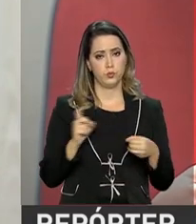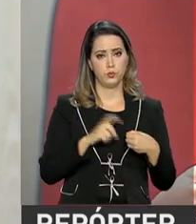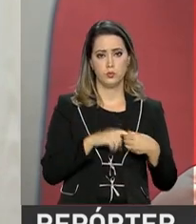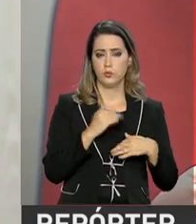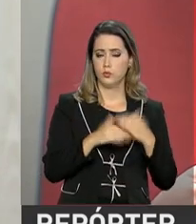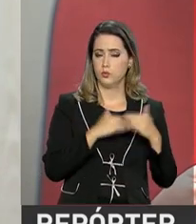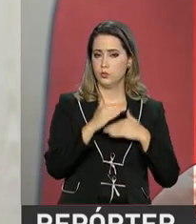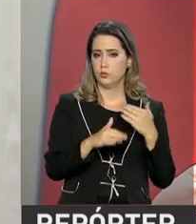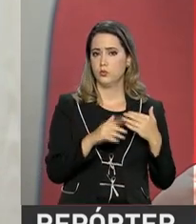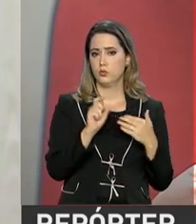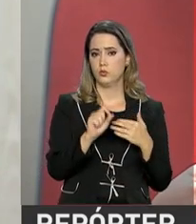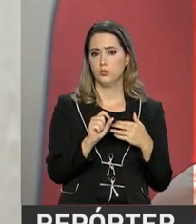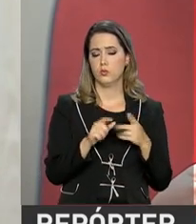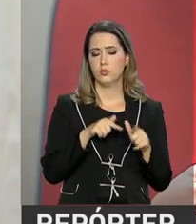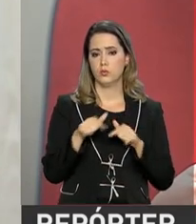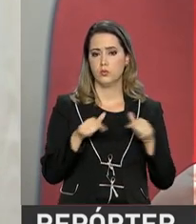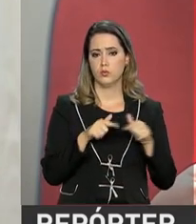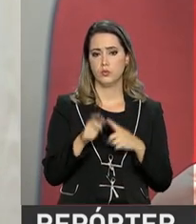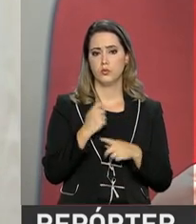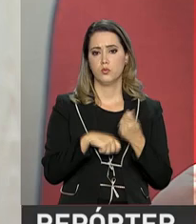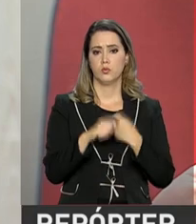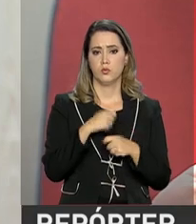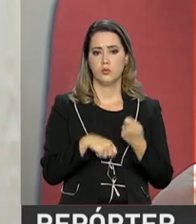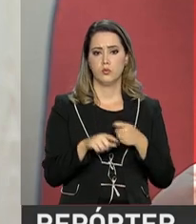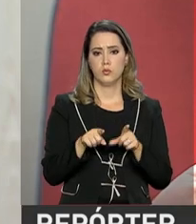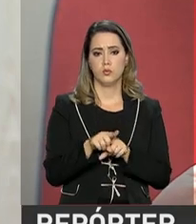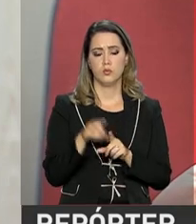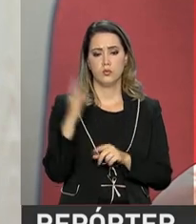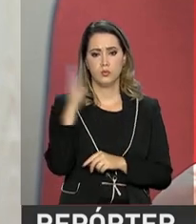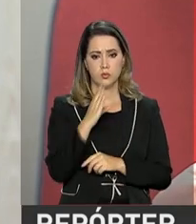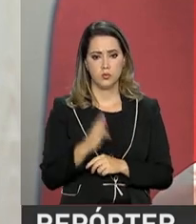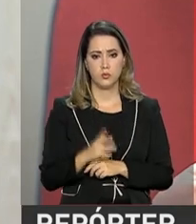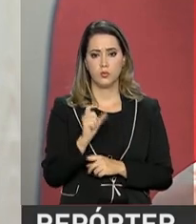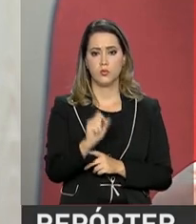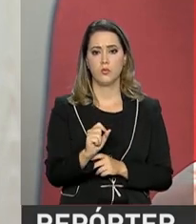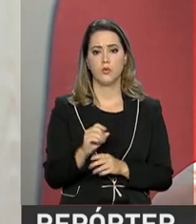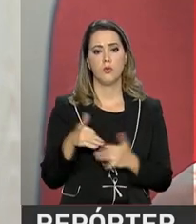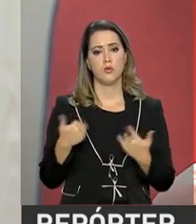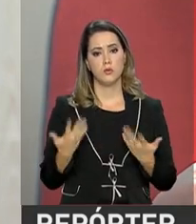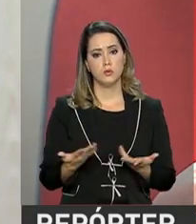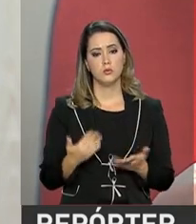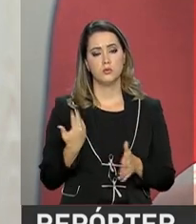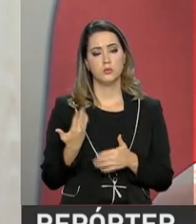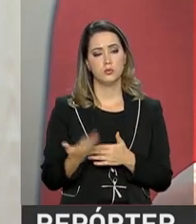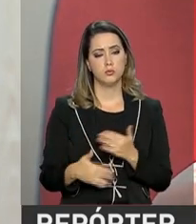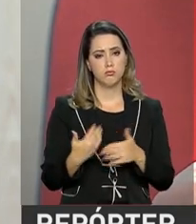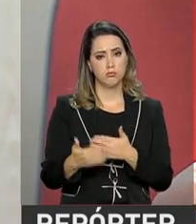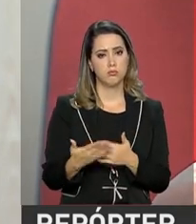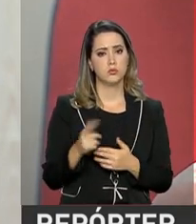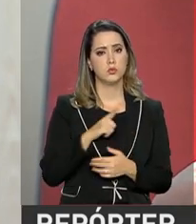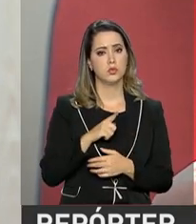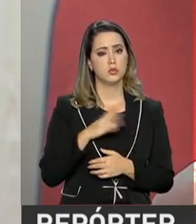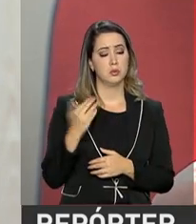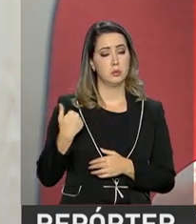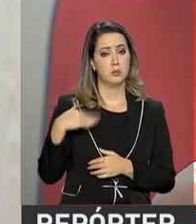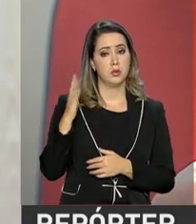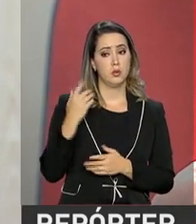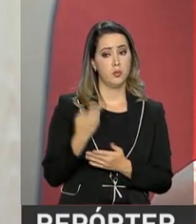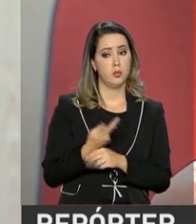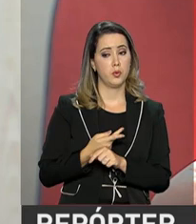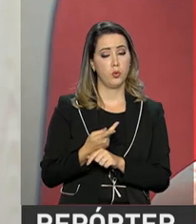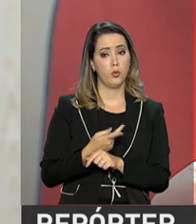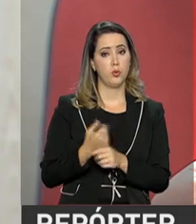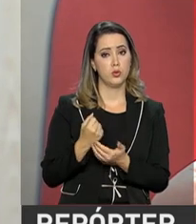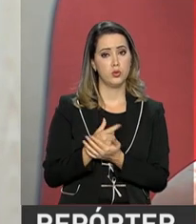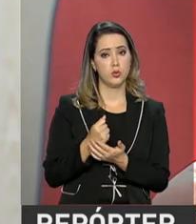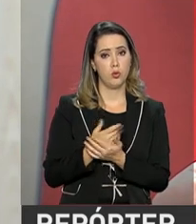do crescimento da atividade econômica é brasileira que faz então com que se tem uma demanda maior por